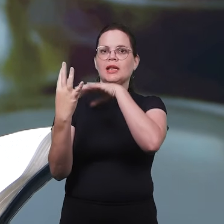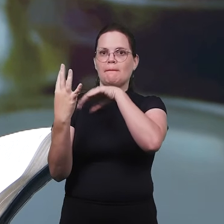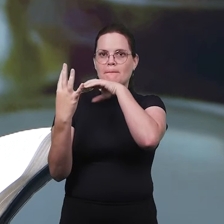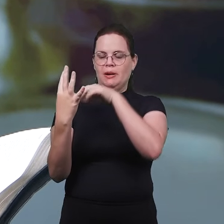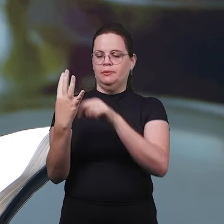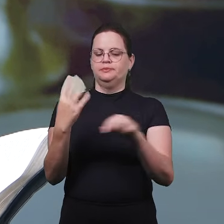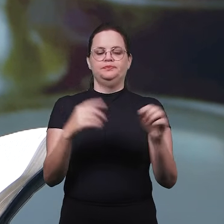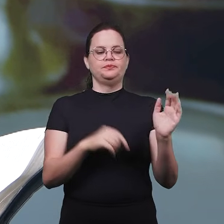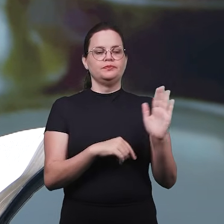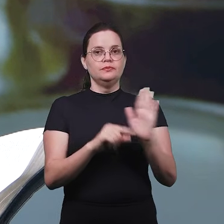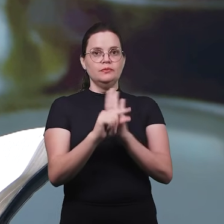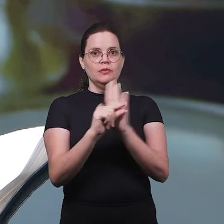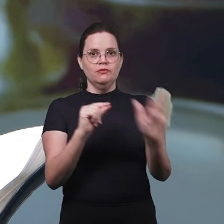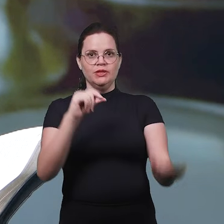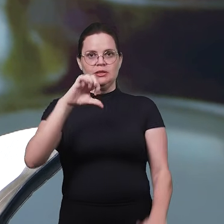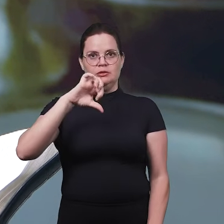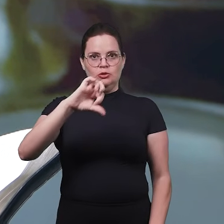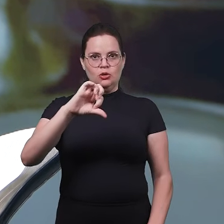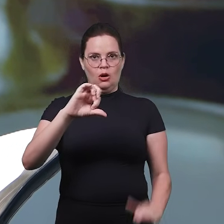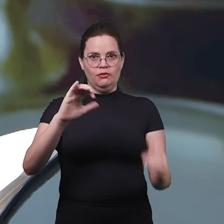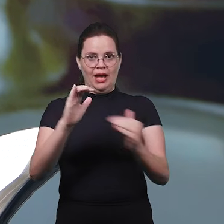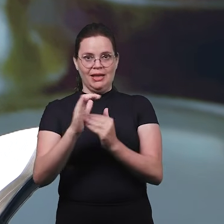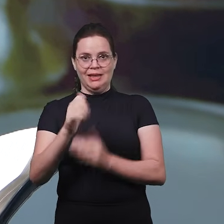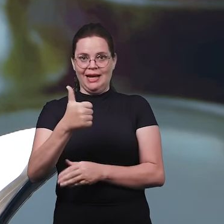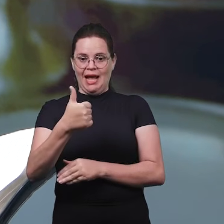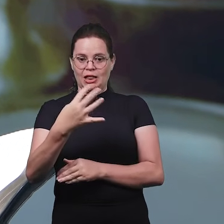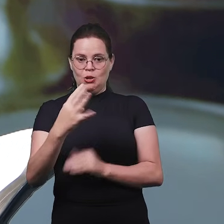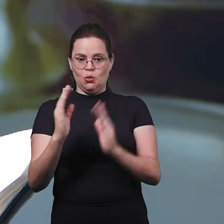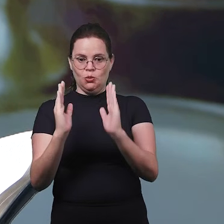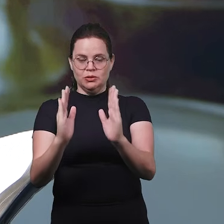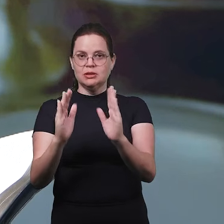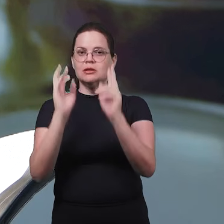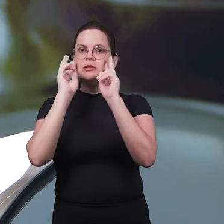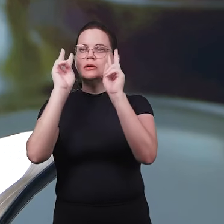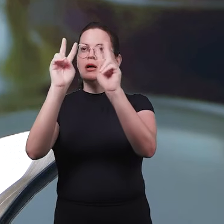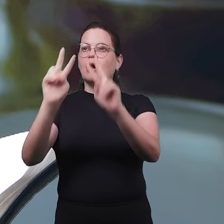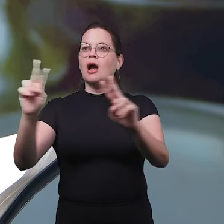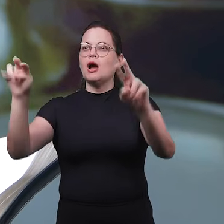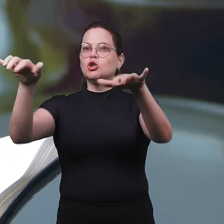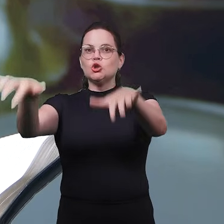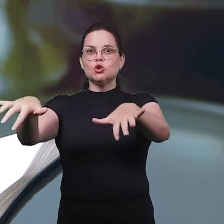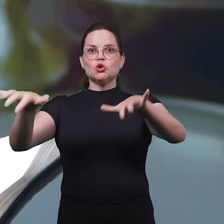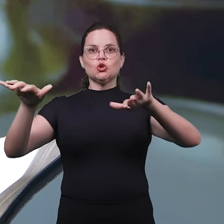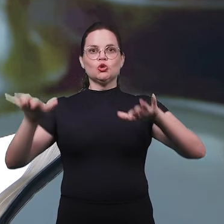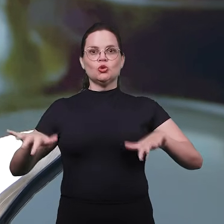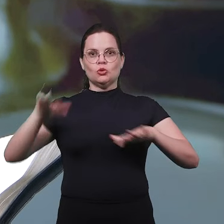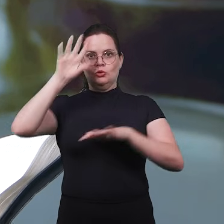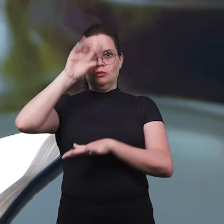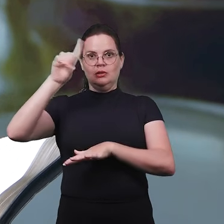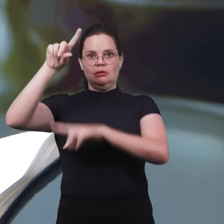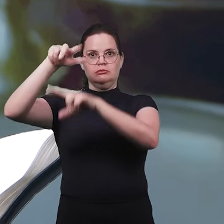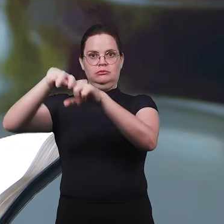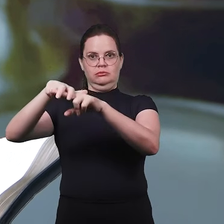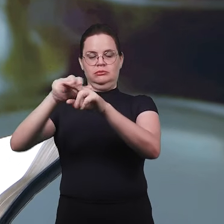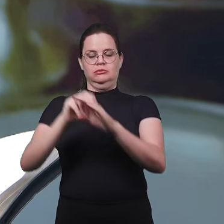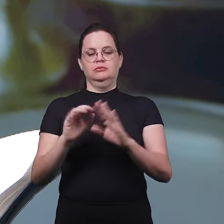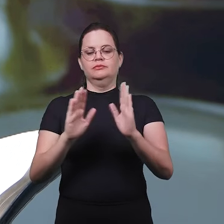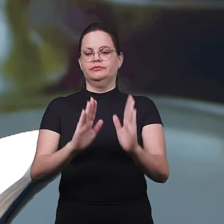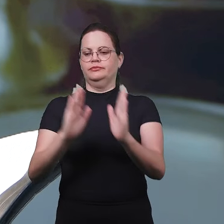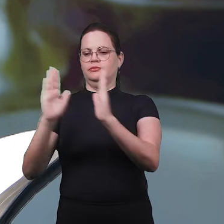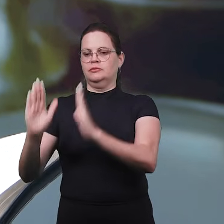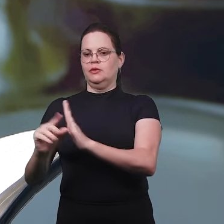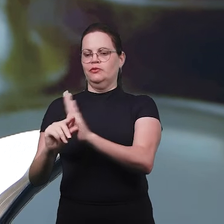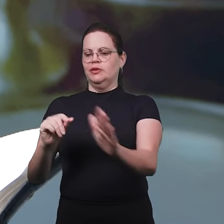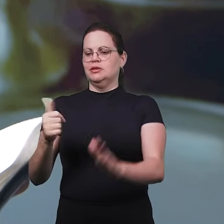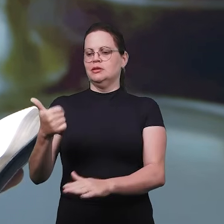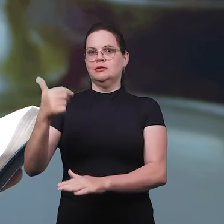animais. Do 9 ao 14, verso 9 ao 14, a visão do trono de Deus. E do